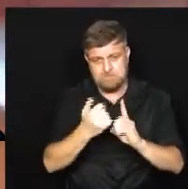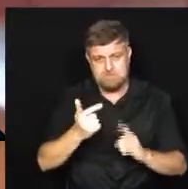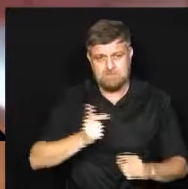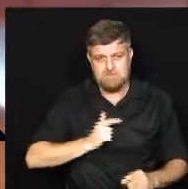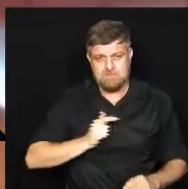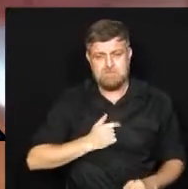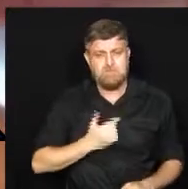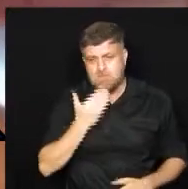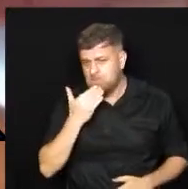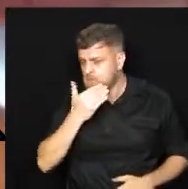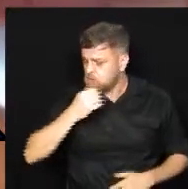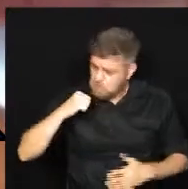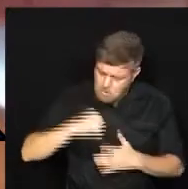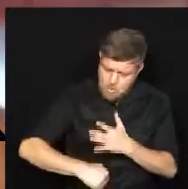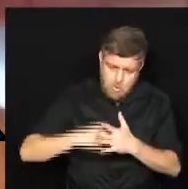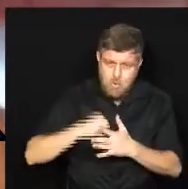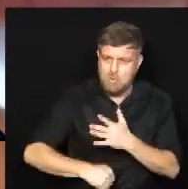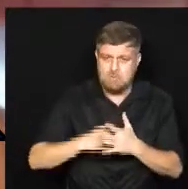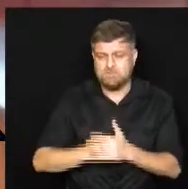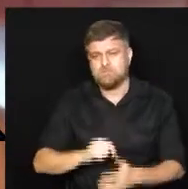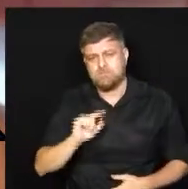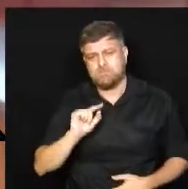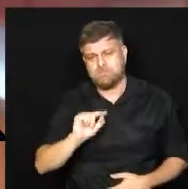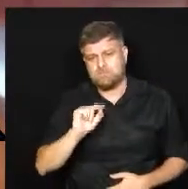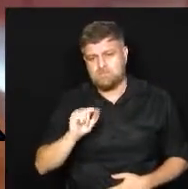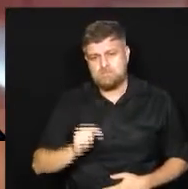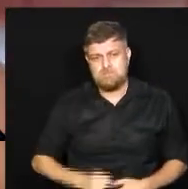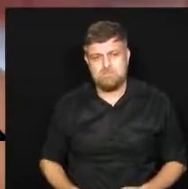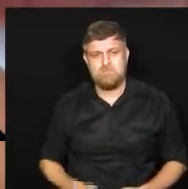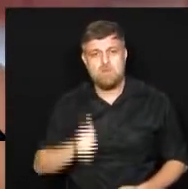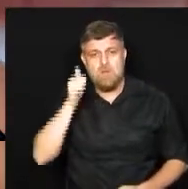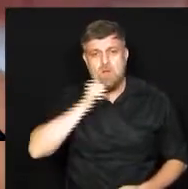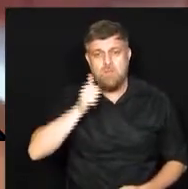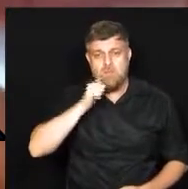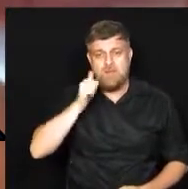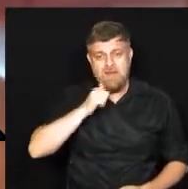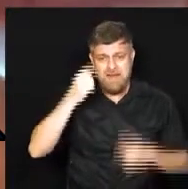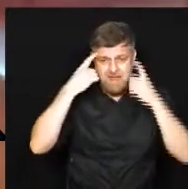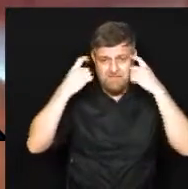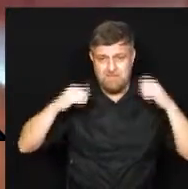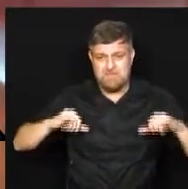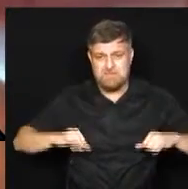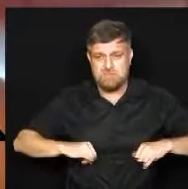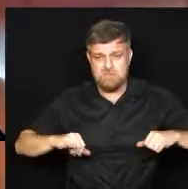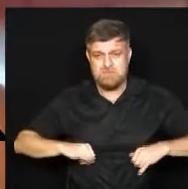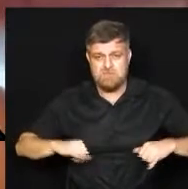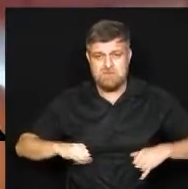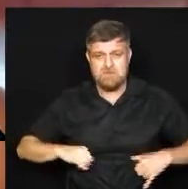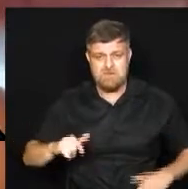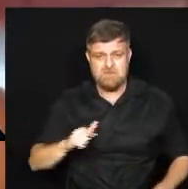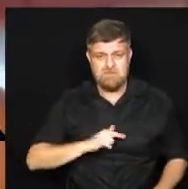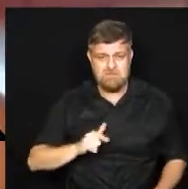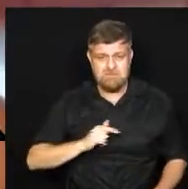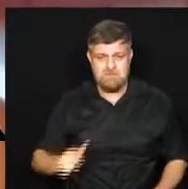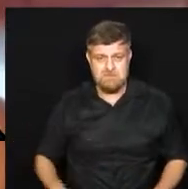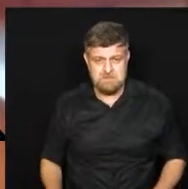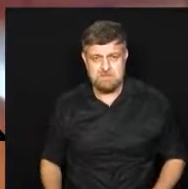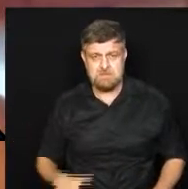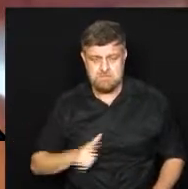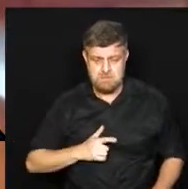então, reivindicando que os casos de violência contra a mulher fossem tratados com a